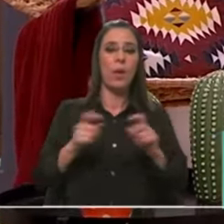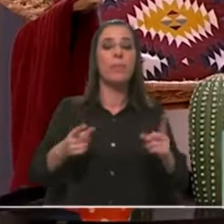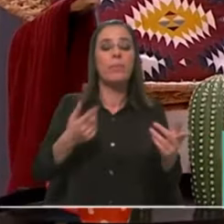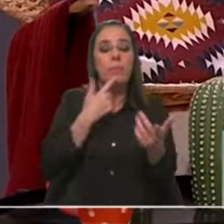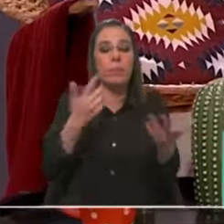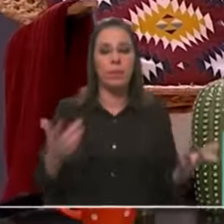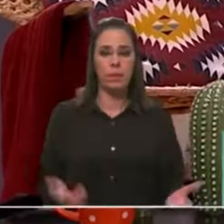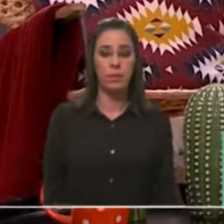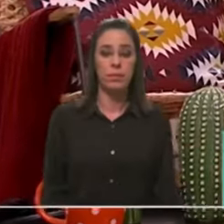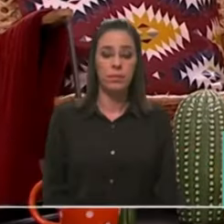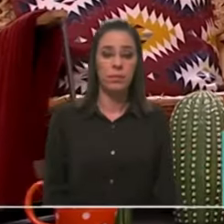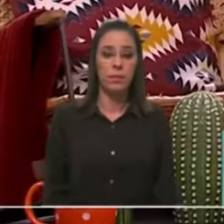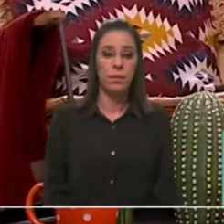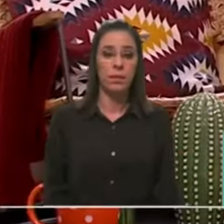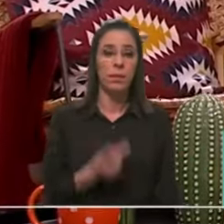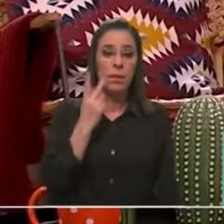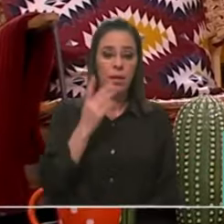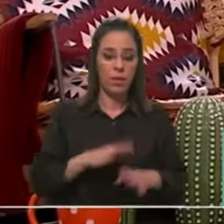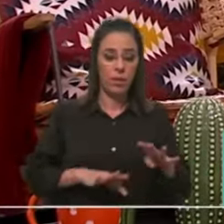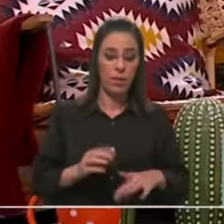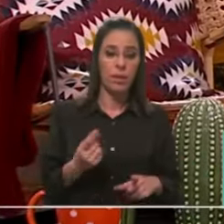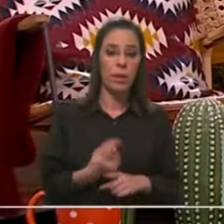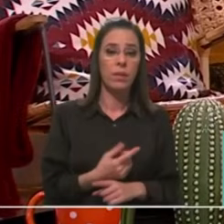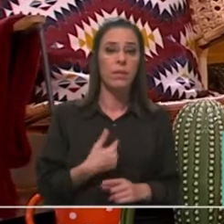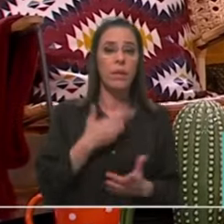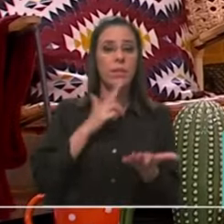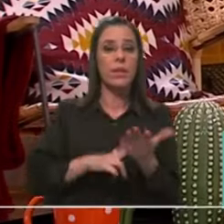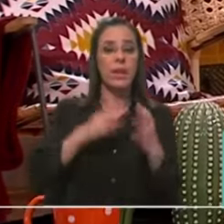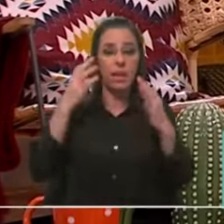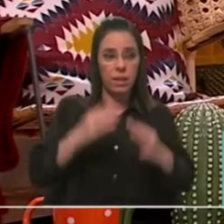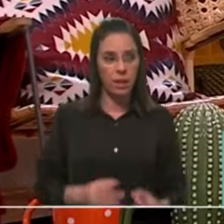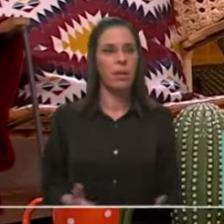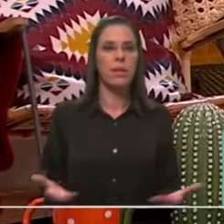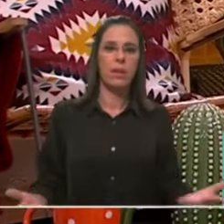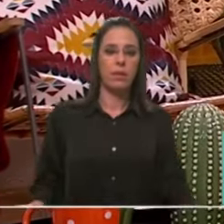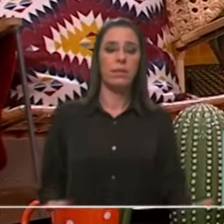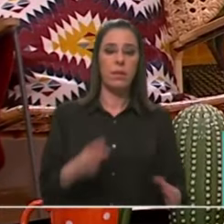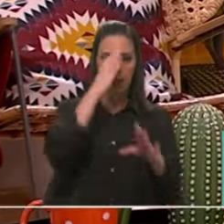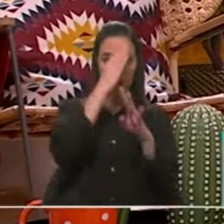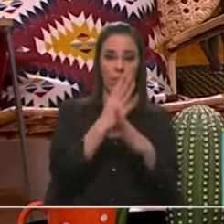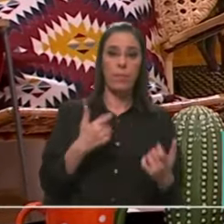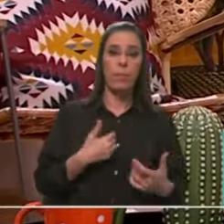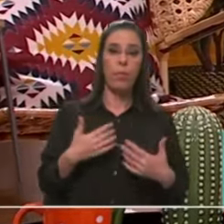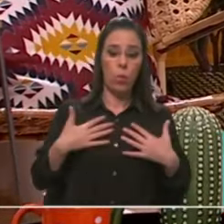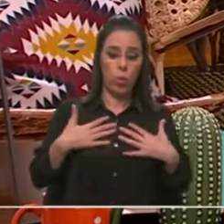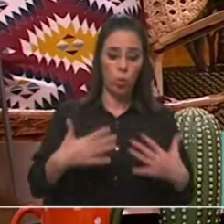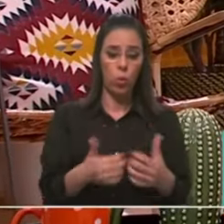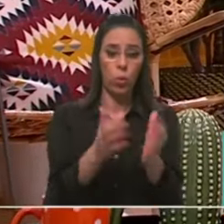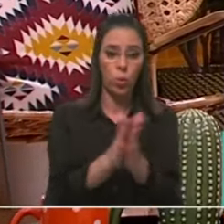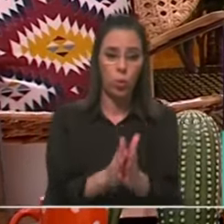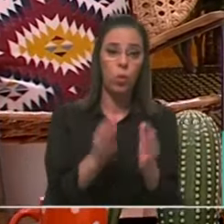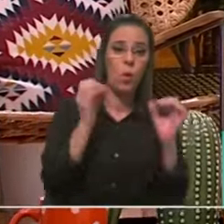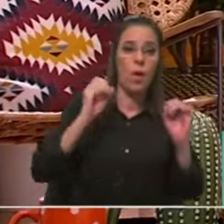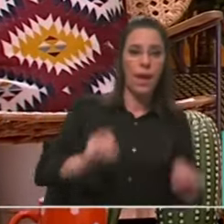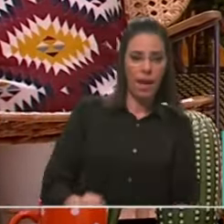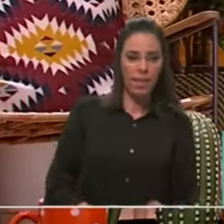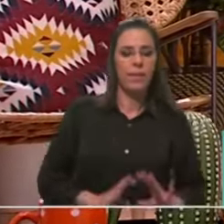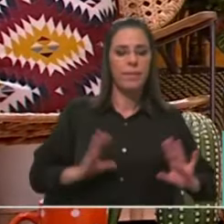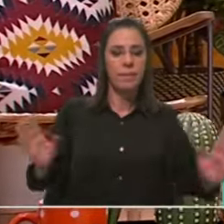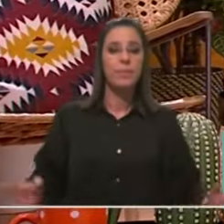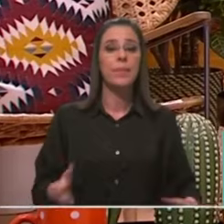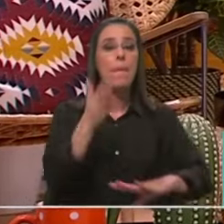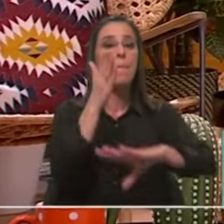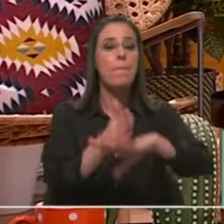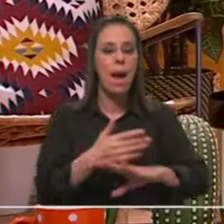percebi porque eu acho que na vida quando estamos a fazer as coisas devemos ser sérios não é e devemos fazê-las empenhado eu sou uma pessoa de dar tudo ou de não dar nada não sou de de